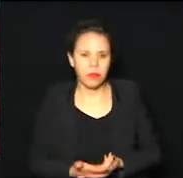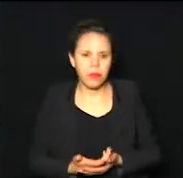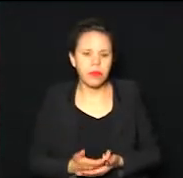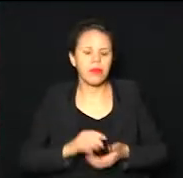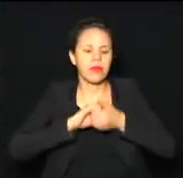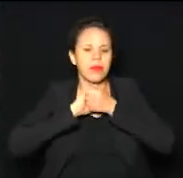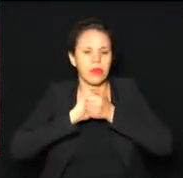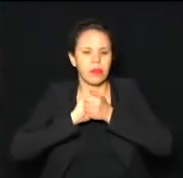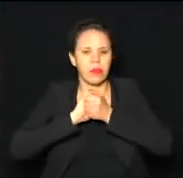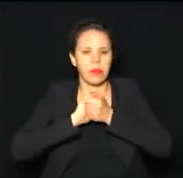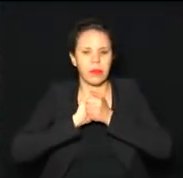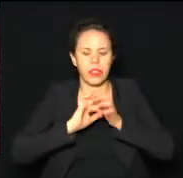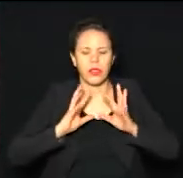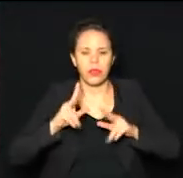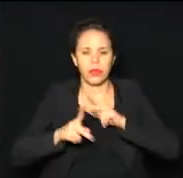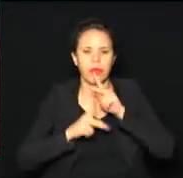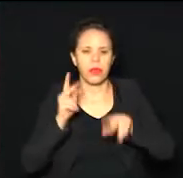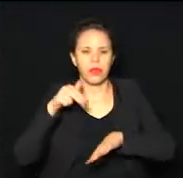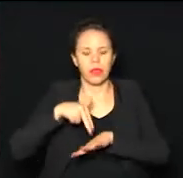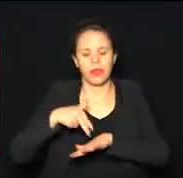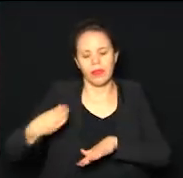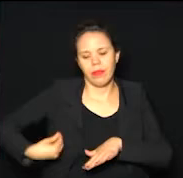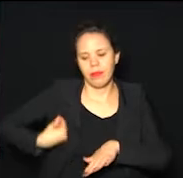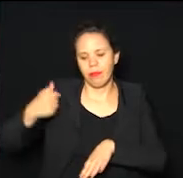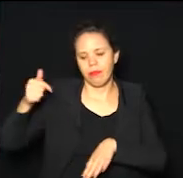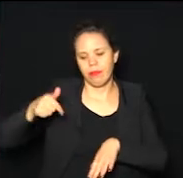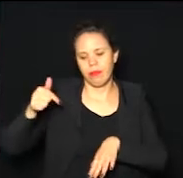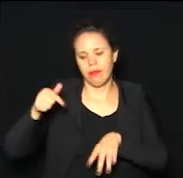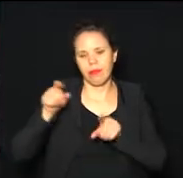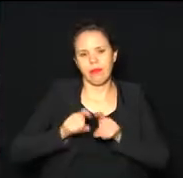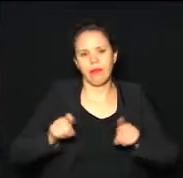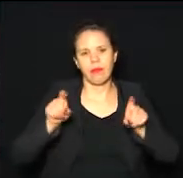Cumprimentar a todos que estão aqui, o